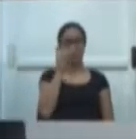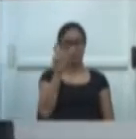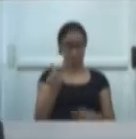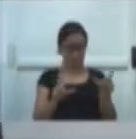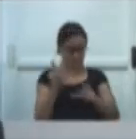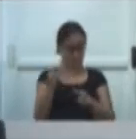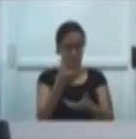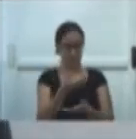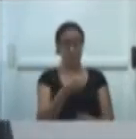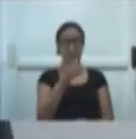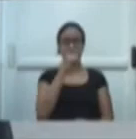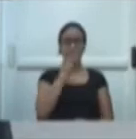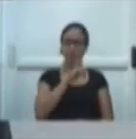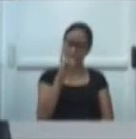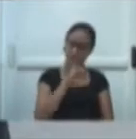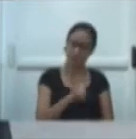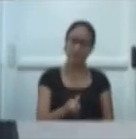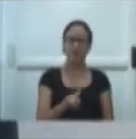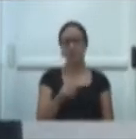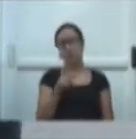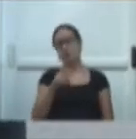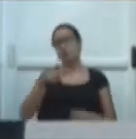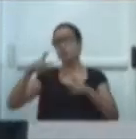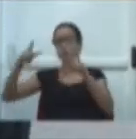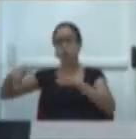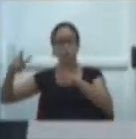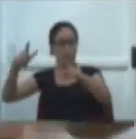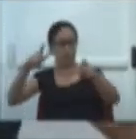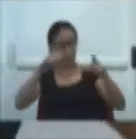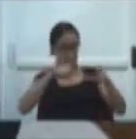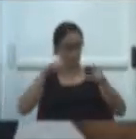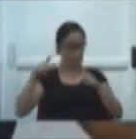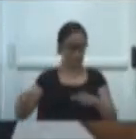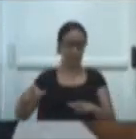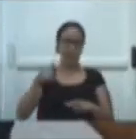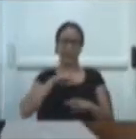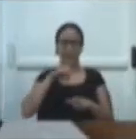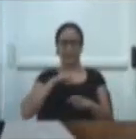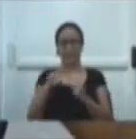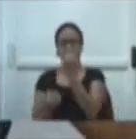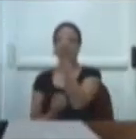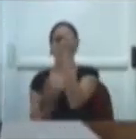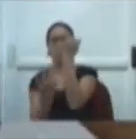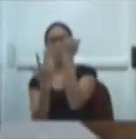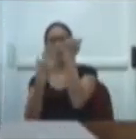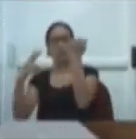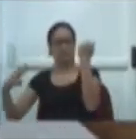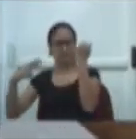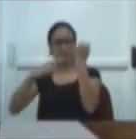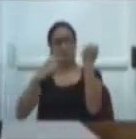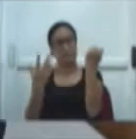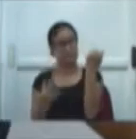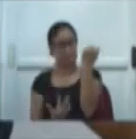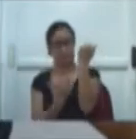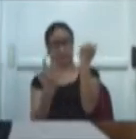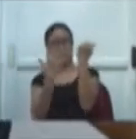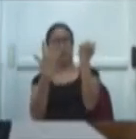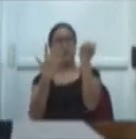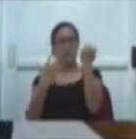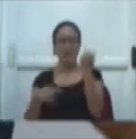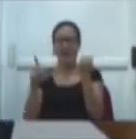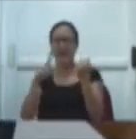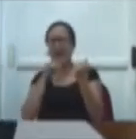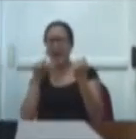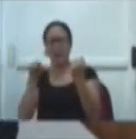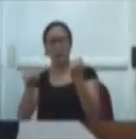Parque da Cidade, o Zé, na semana retrasada, falou do Parque da Criança, tá certo cobrar. É verdade, nesses casos, gente, tem que ir